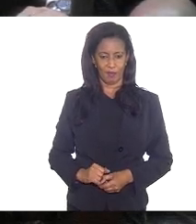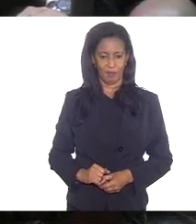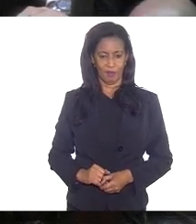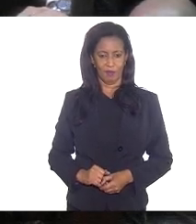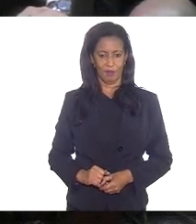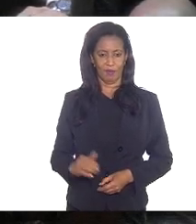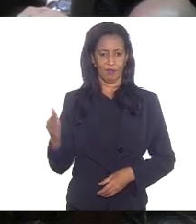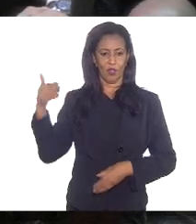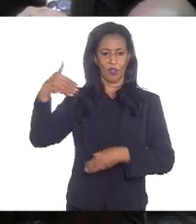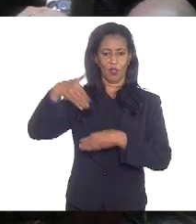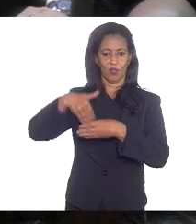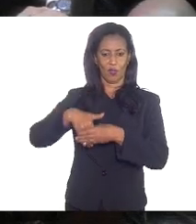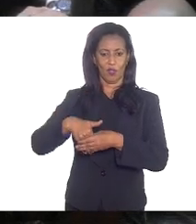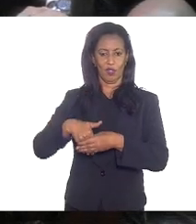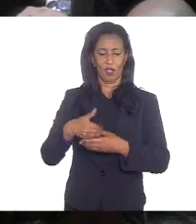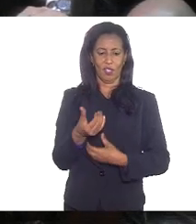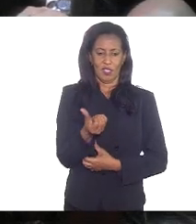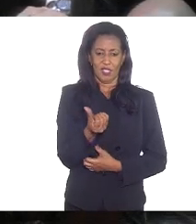Votaram 60...